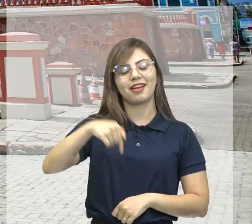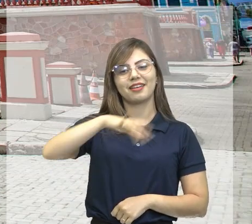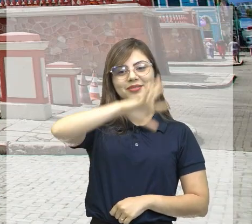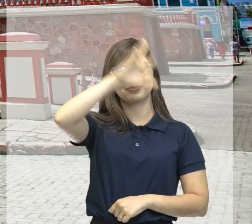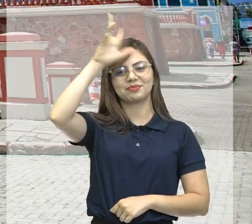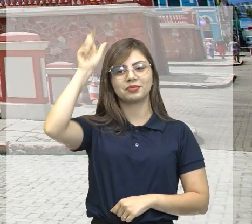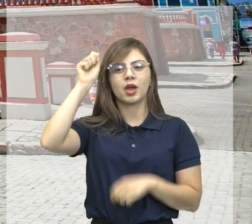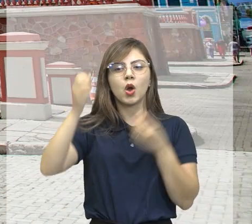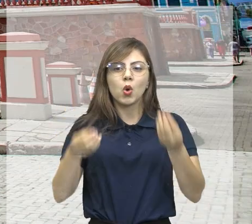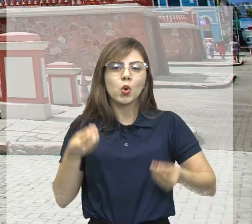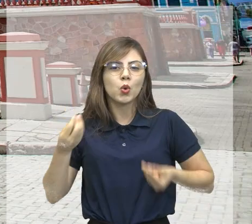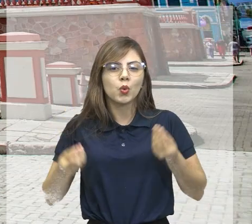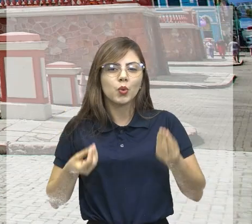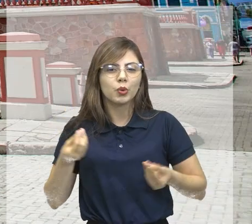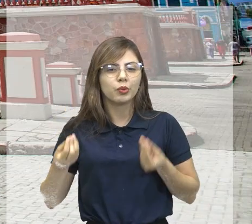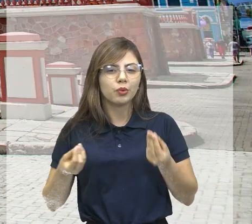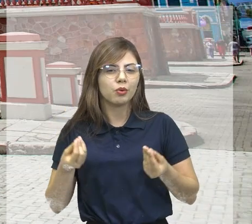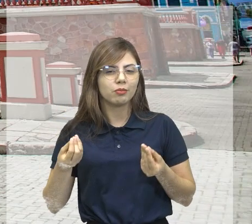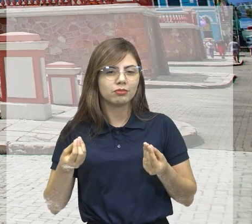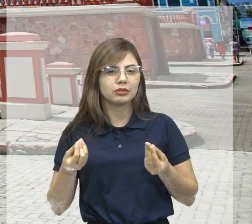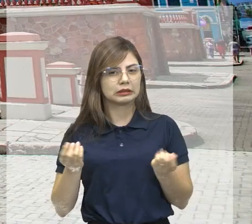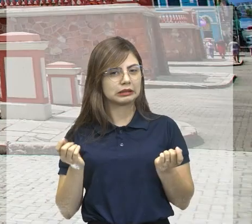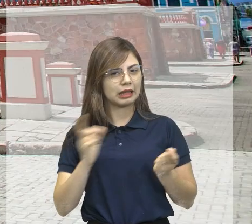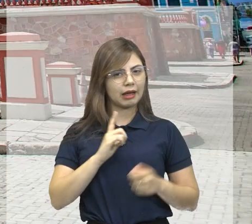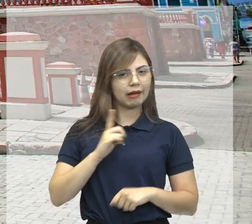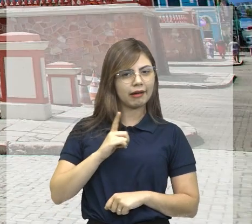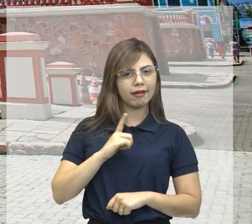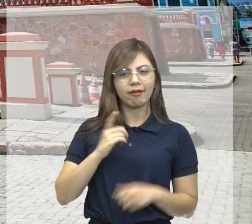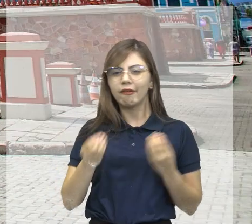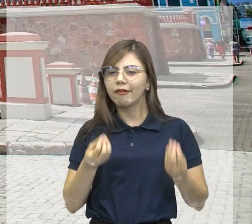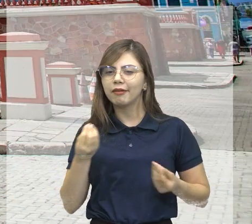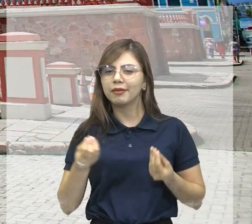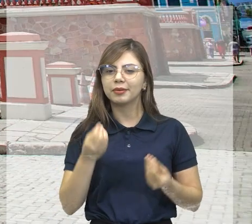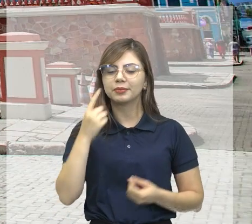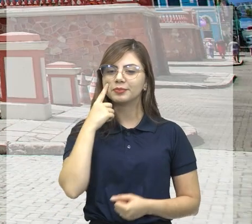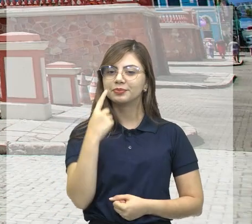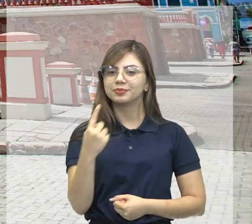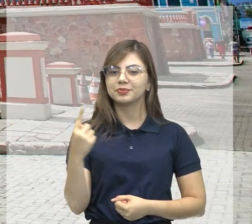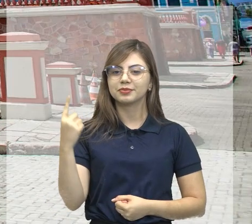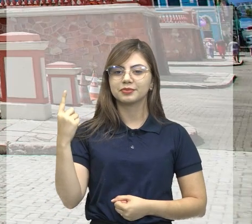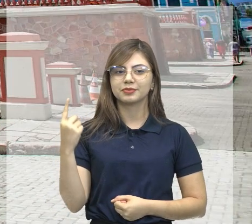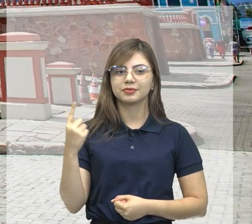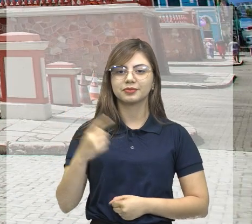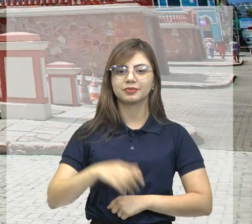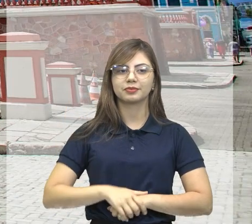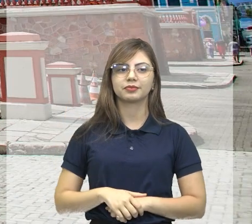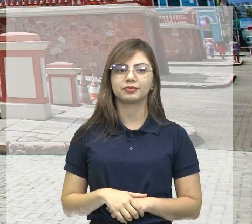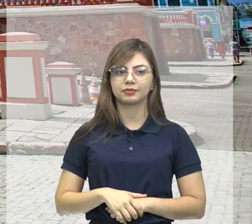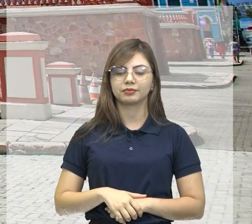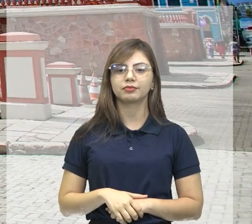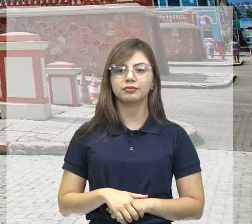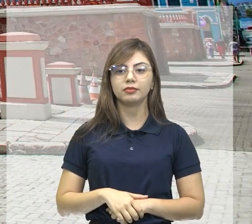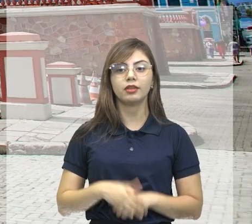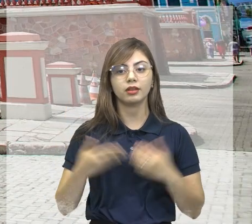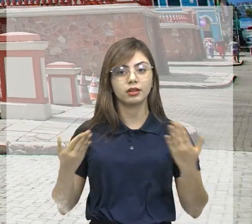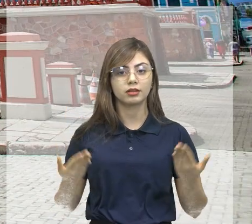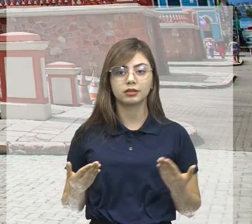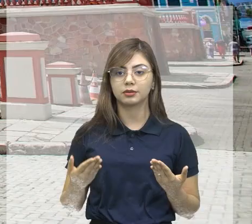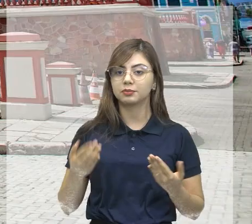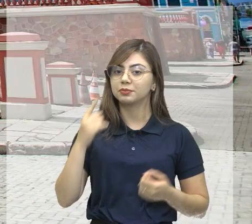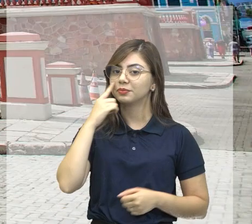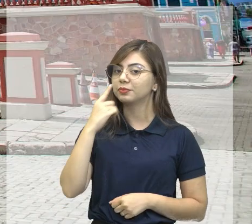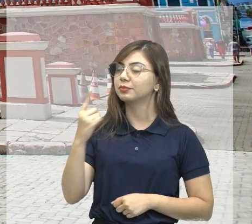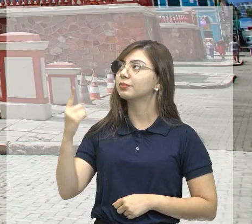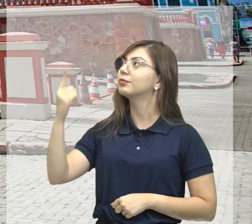no Amazonas. Como é que ela pode atuar, esta língua? Então, vocês podem ver que o inglês, aqui vocês podem